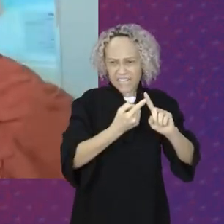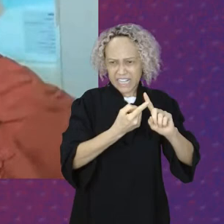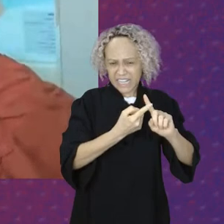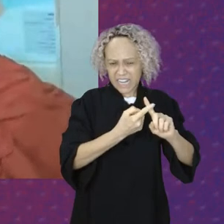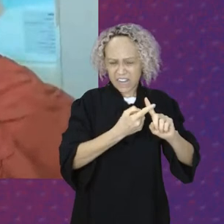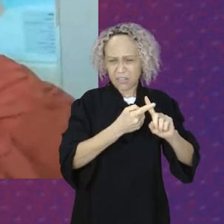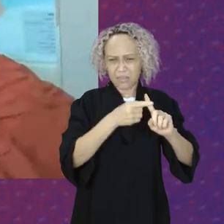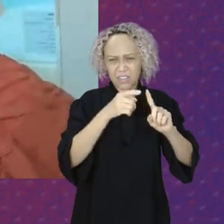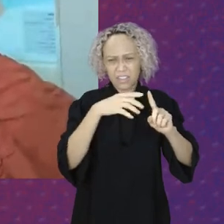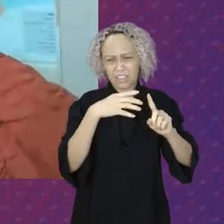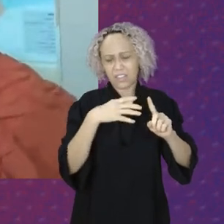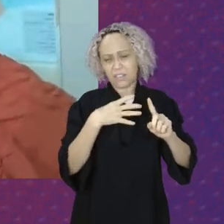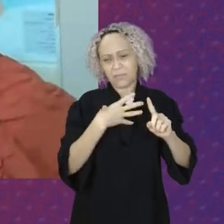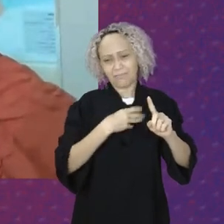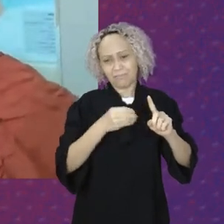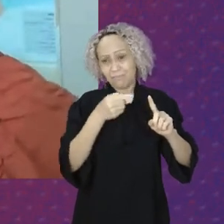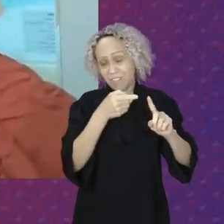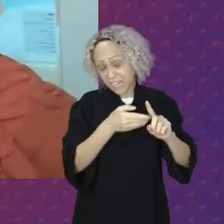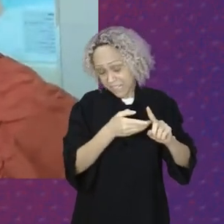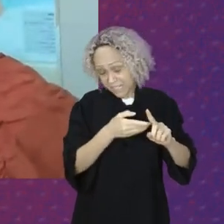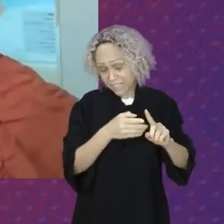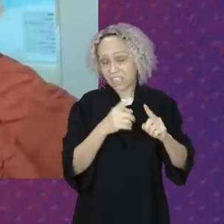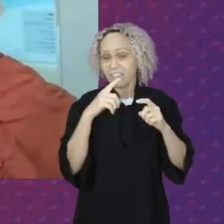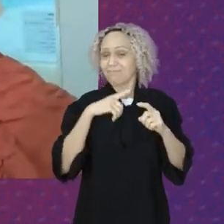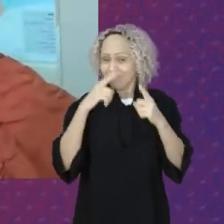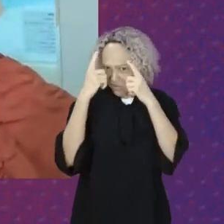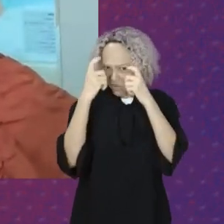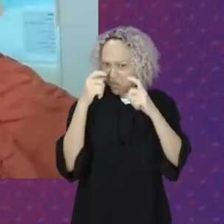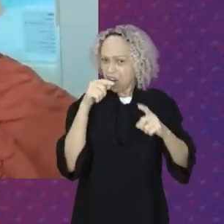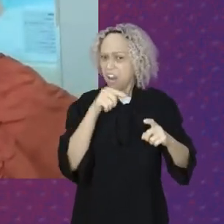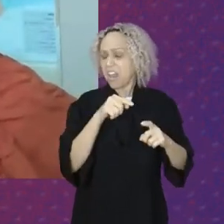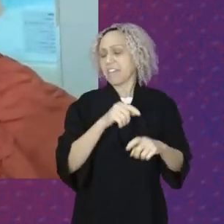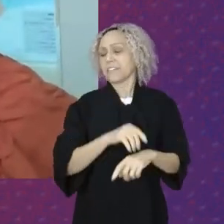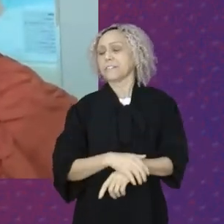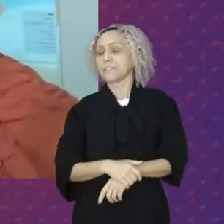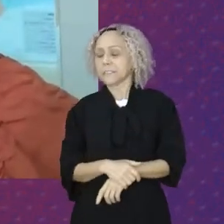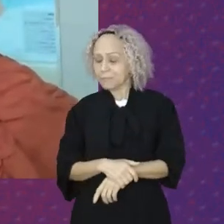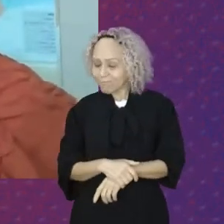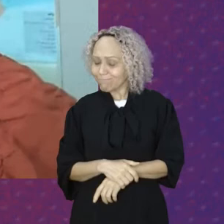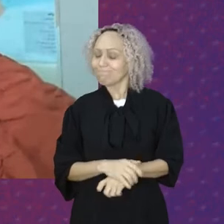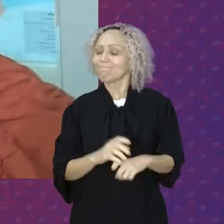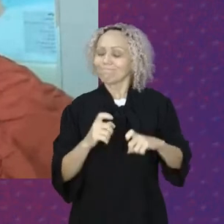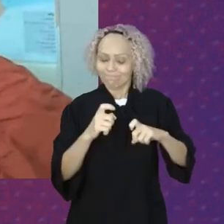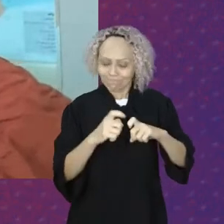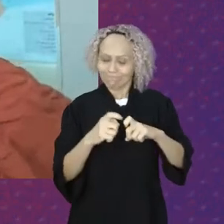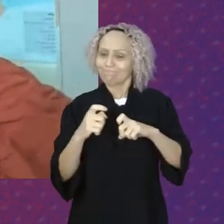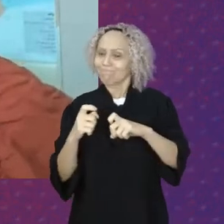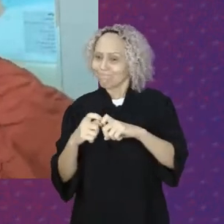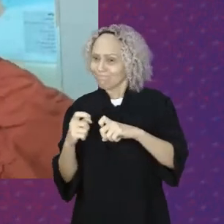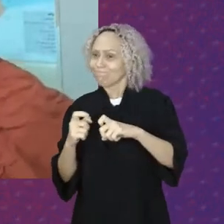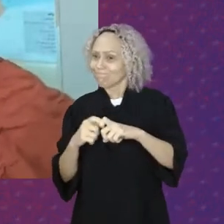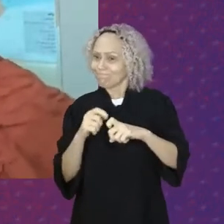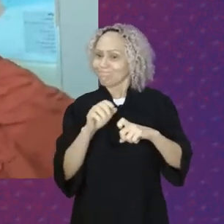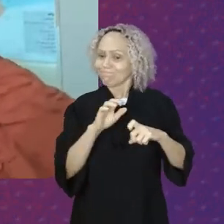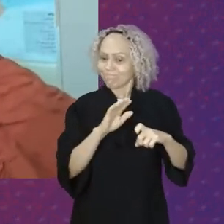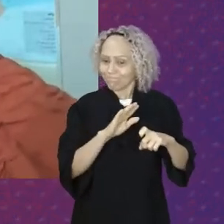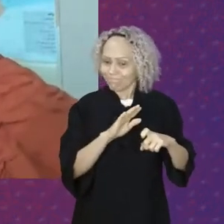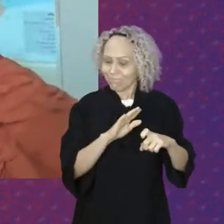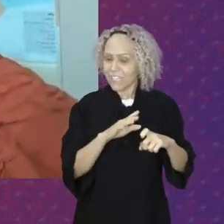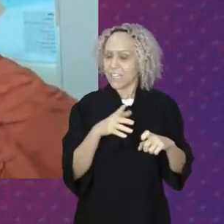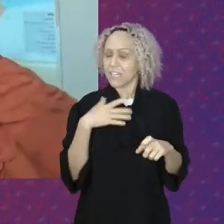muitas opiniões que todo mundo quer dar, porque as pessoas não acham, mas isso é um tipo de violência. Quando você fica tentando